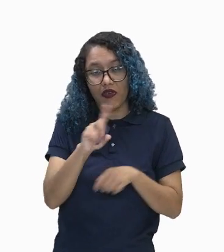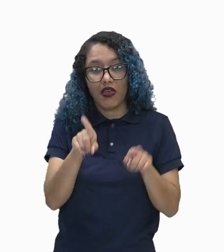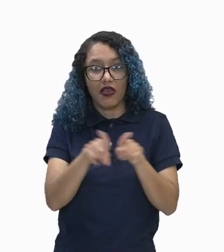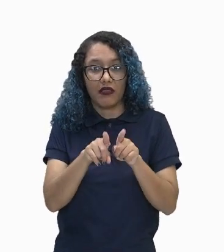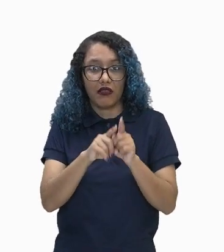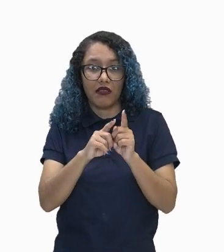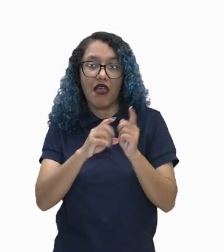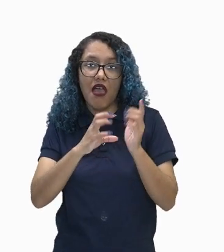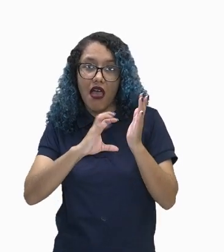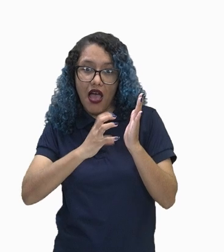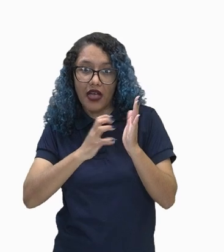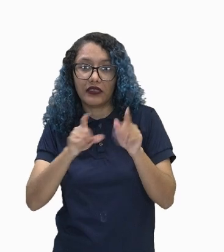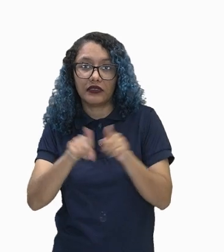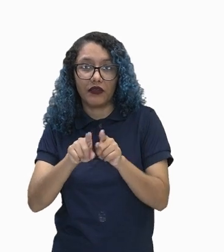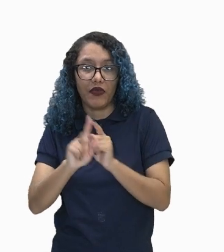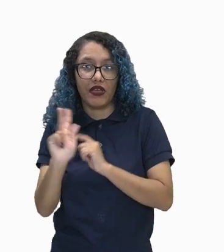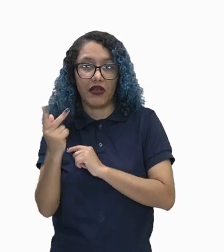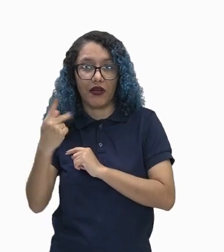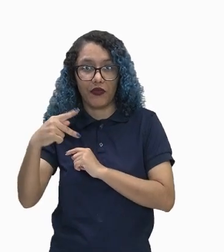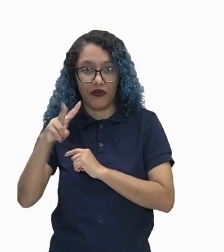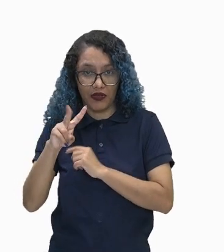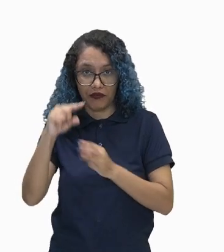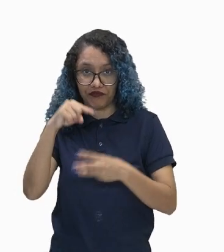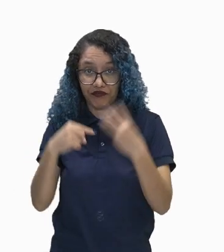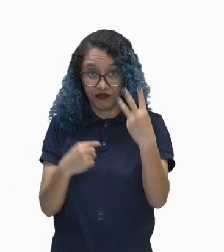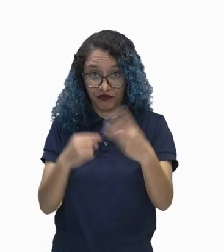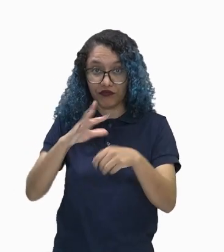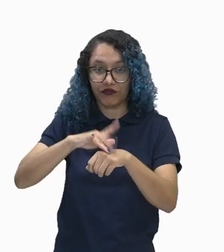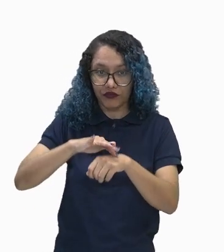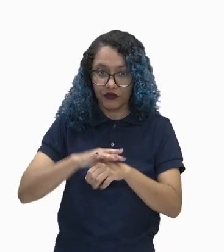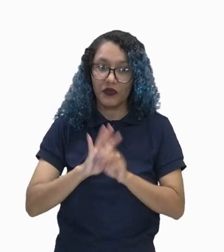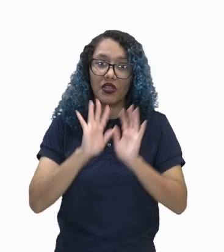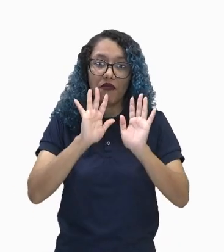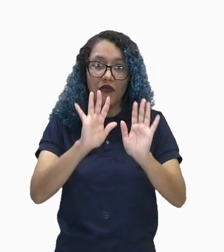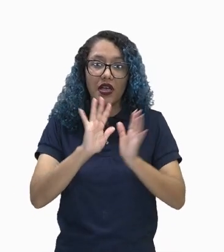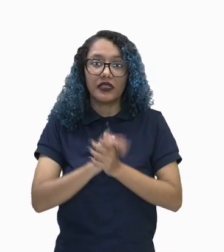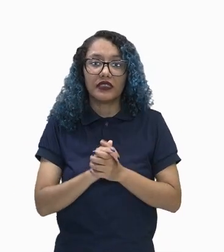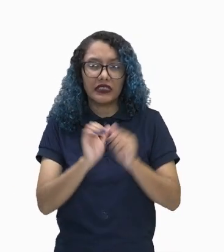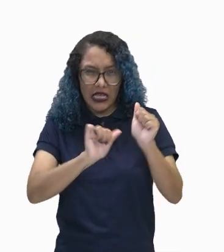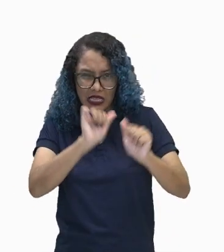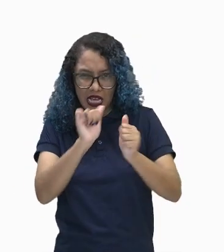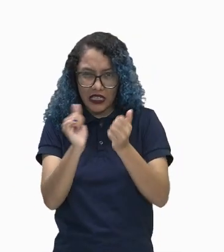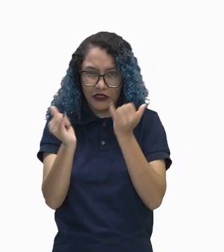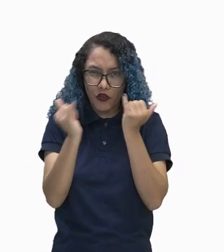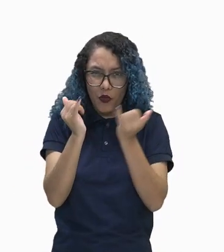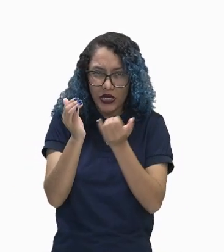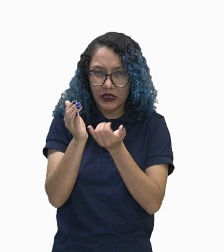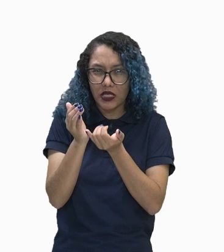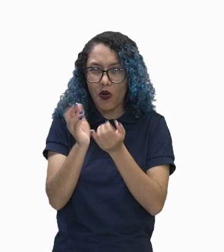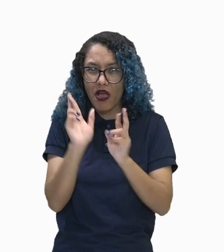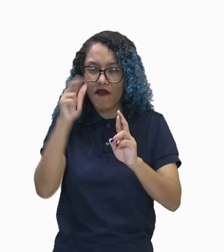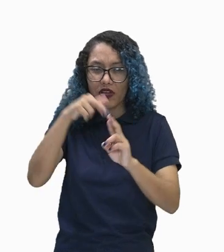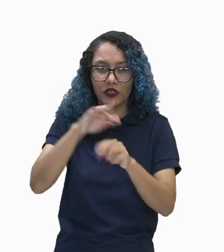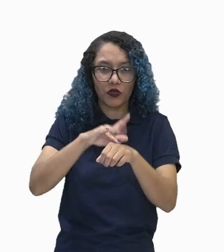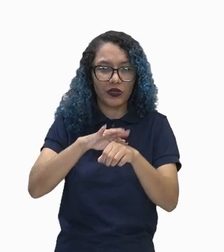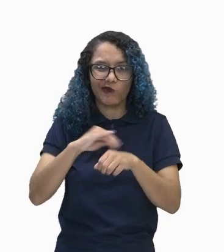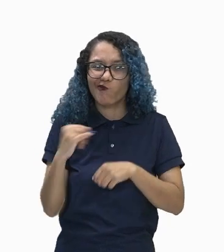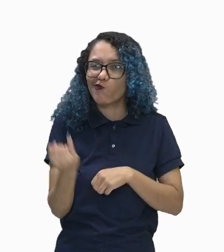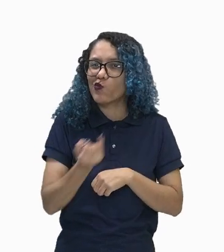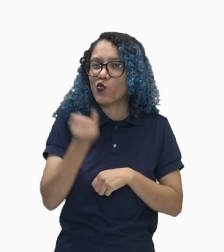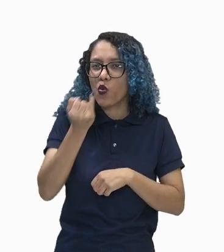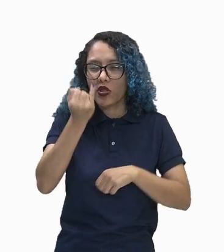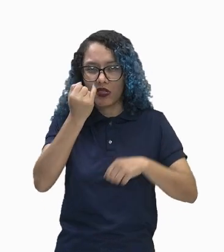e HPV. E a análise dos dados epidemiológicos é essencial para